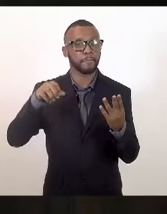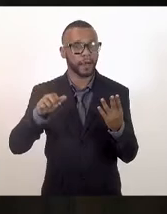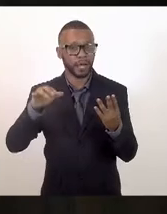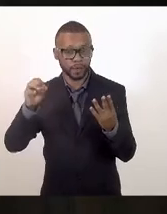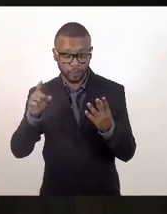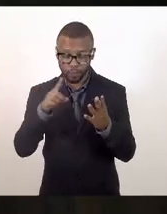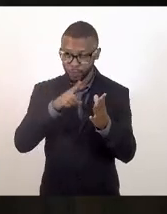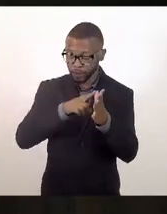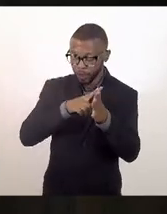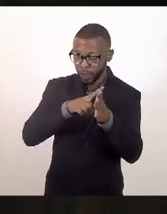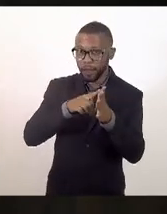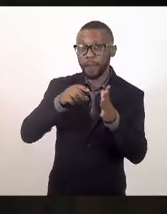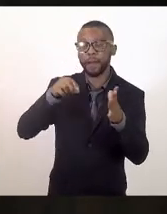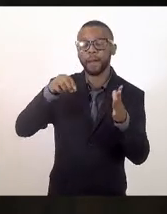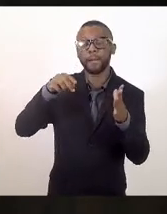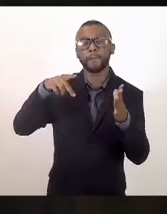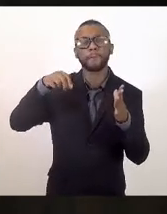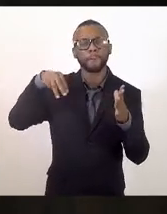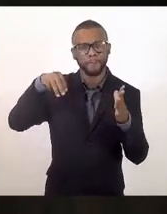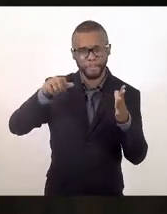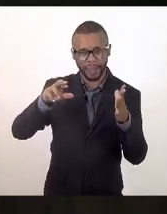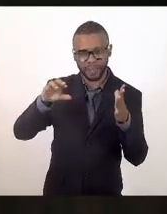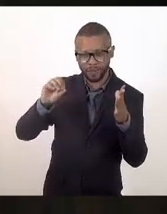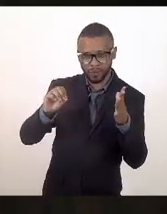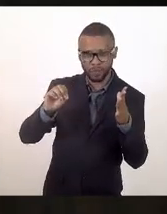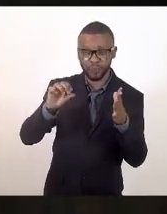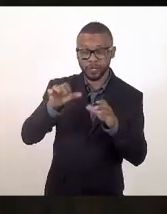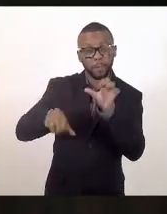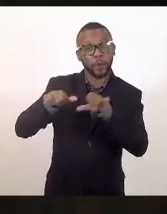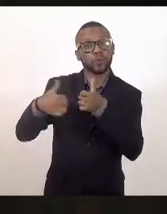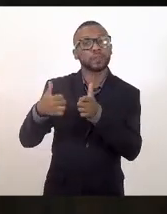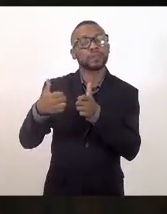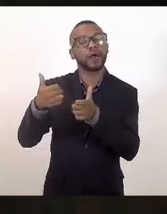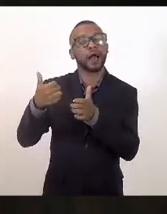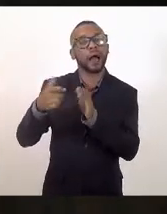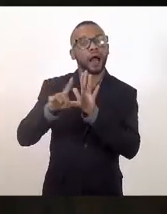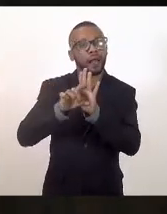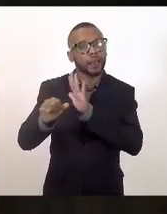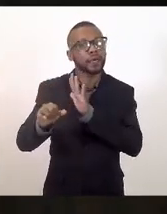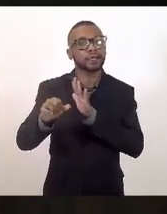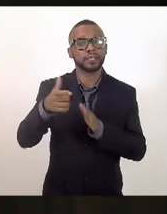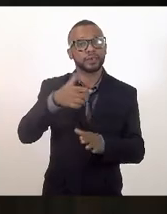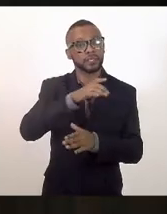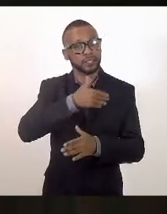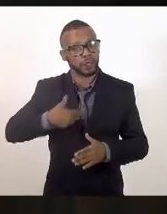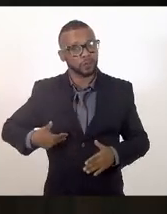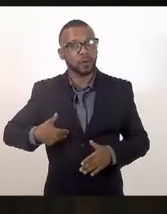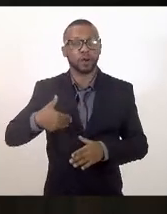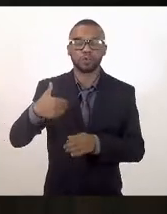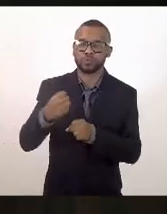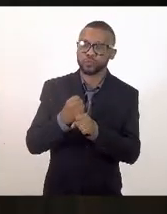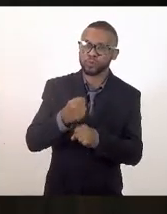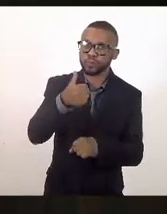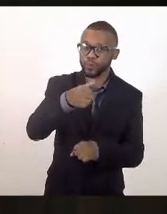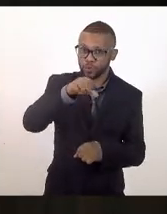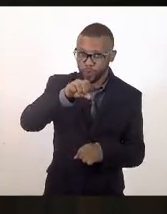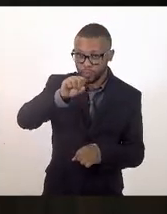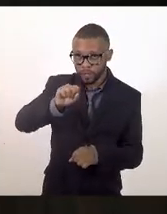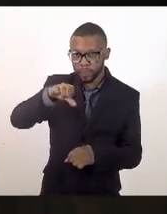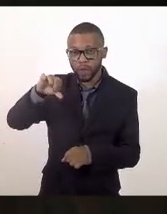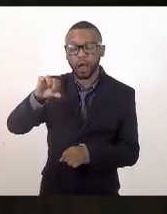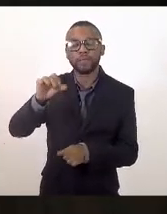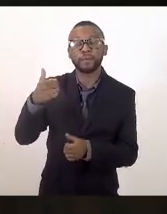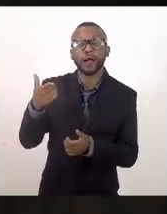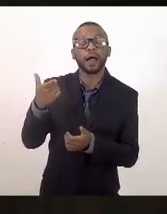Márcio Pacheco, que altera a lei estadual 3.266, de 6 de outubro de 99, para dispor sobre a proibição de cobrança de